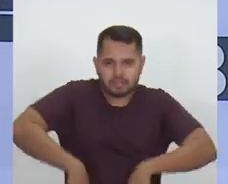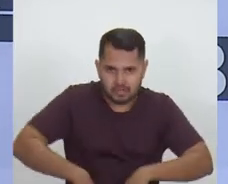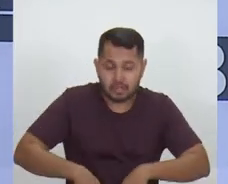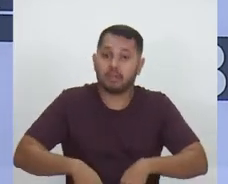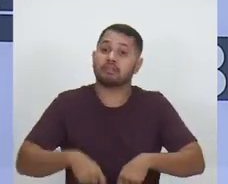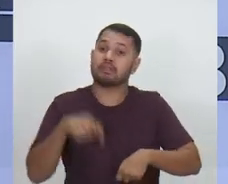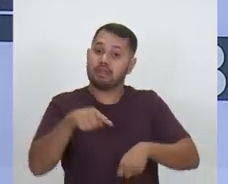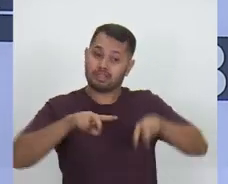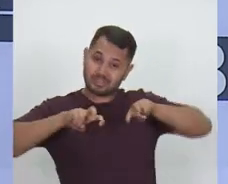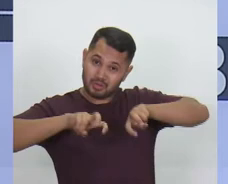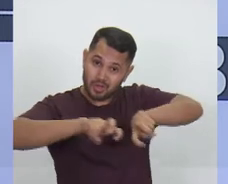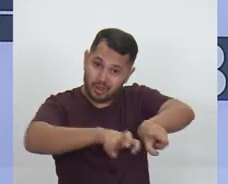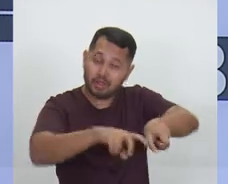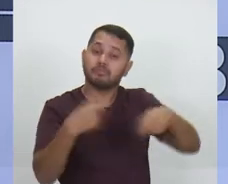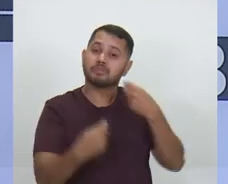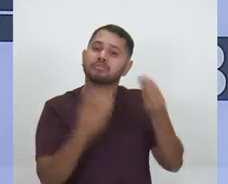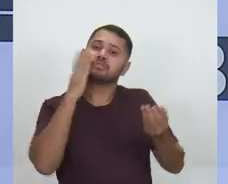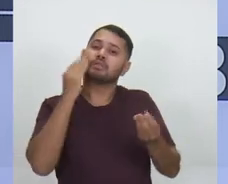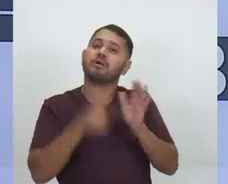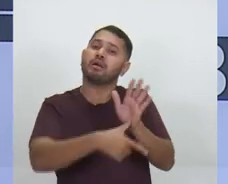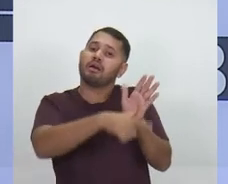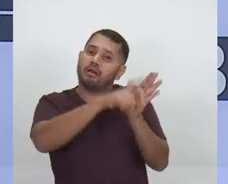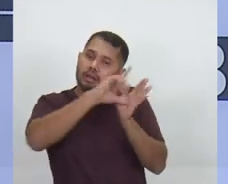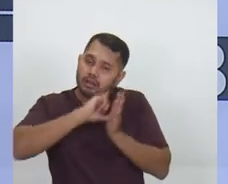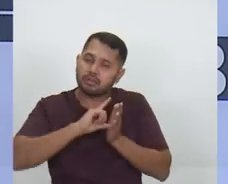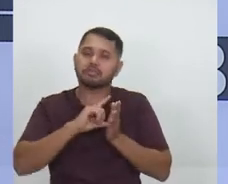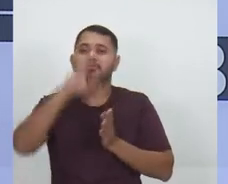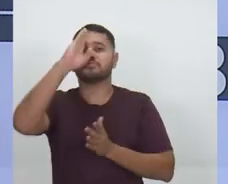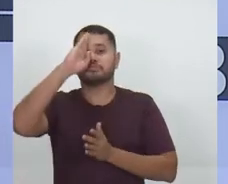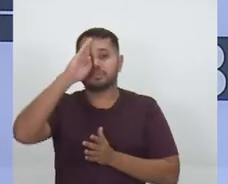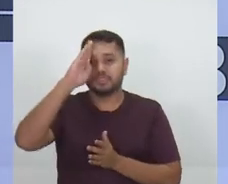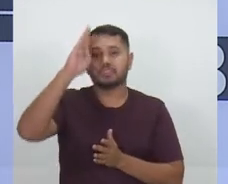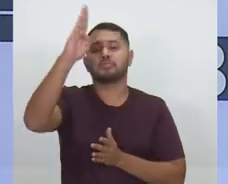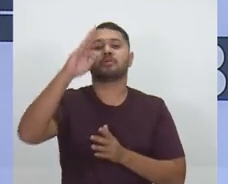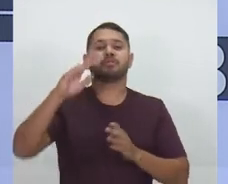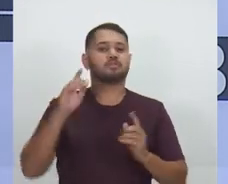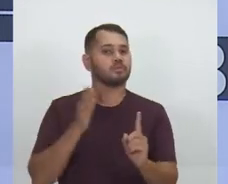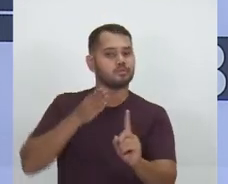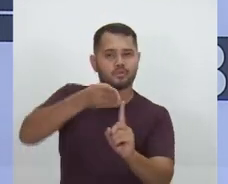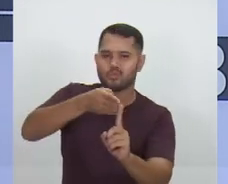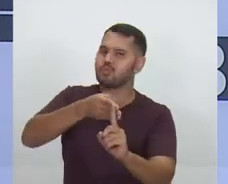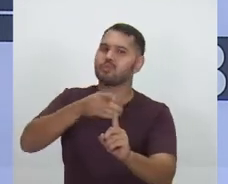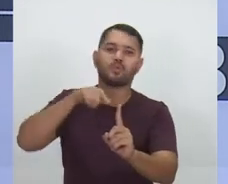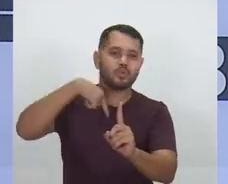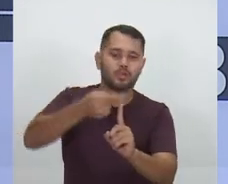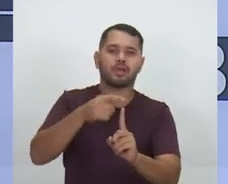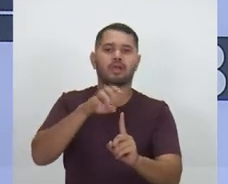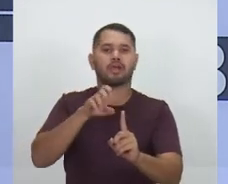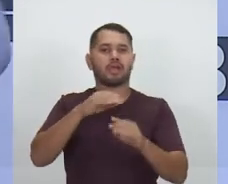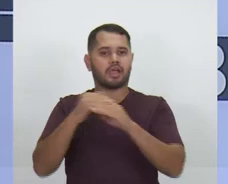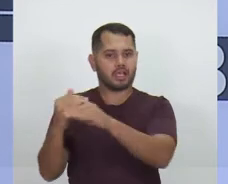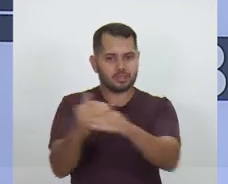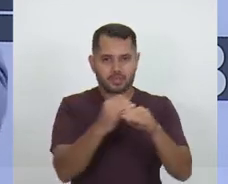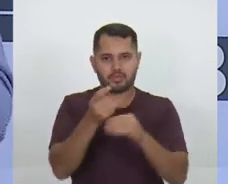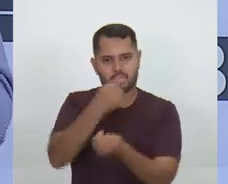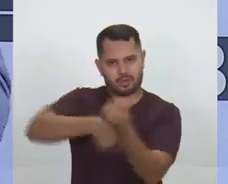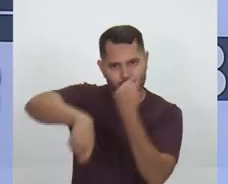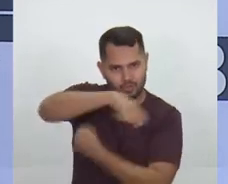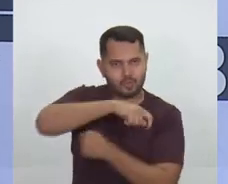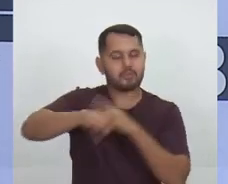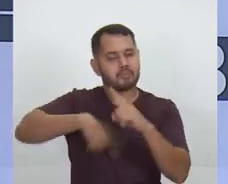e essa potencialidade ela pode ser explorada principalmente e unicamente com o zoneamento econômico e ecológico